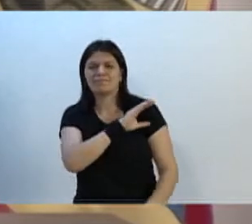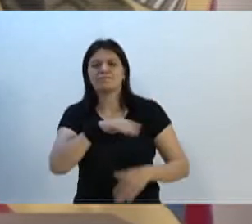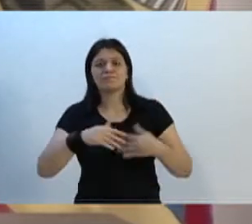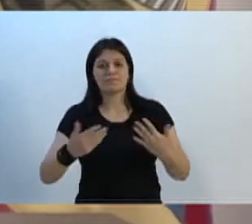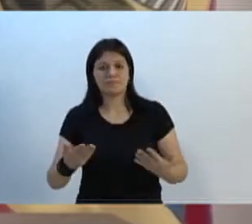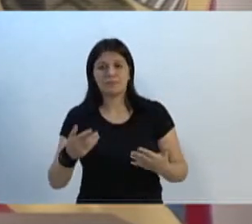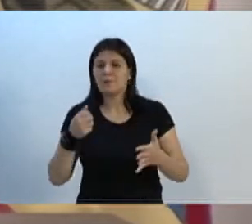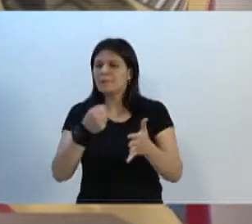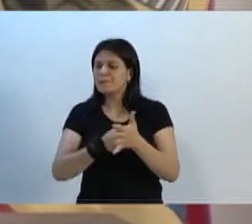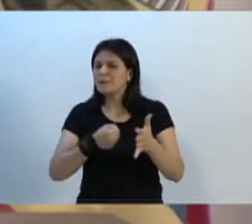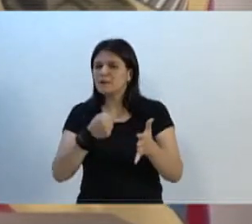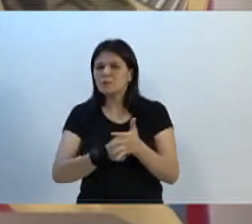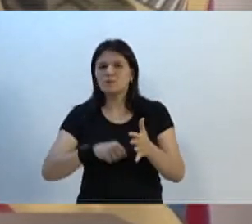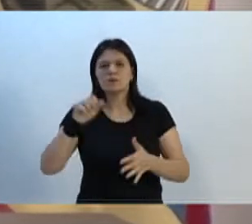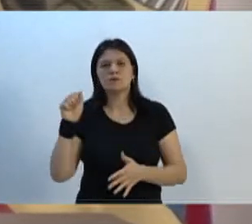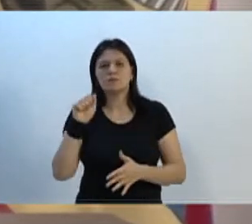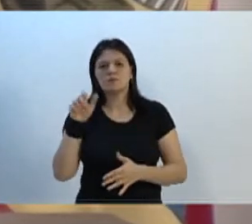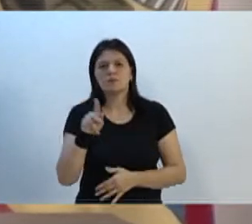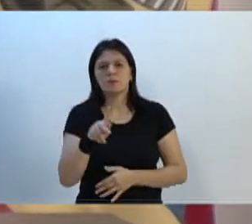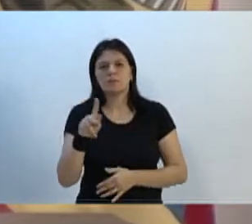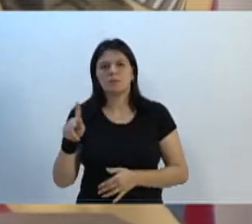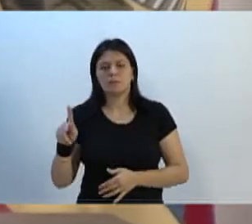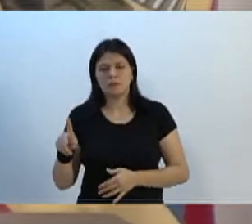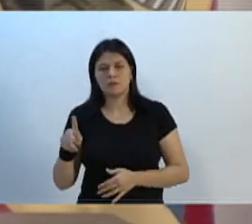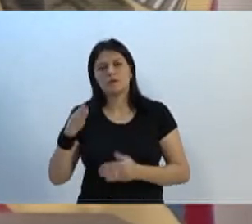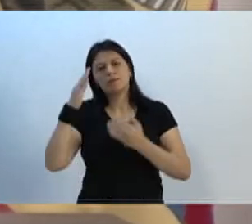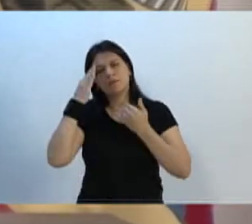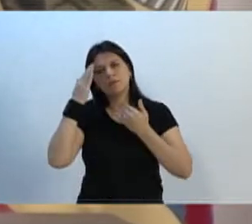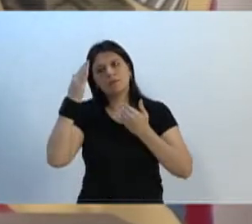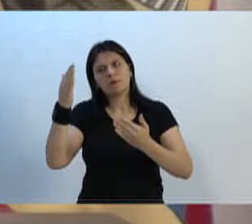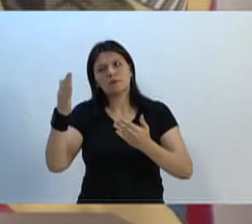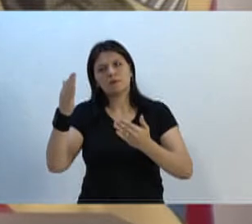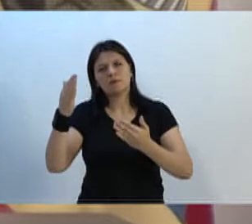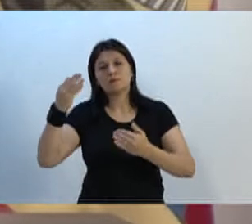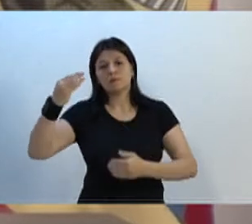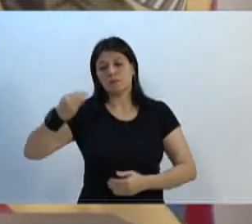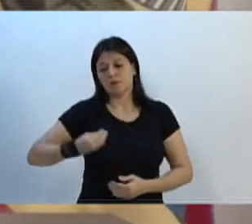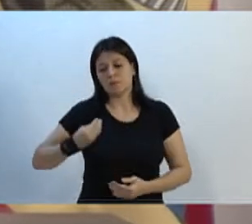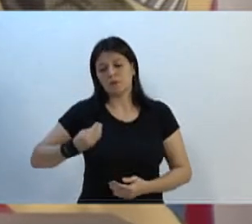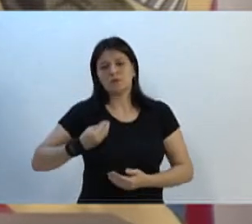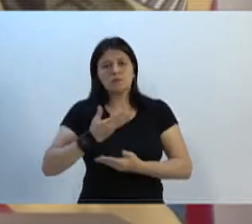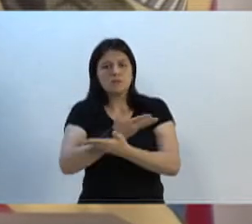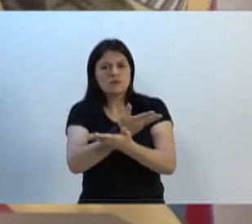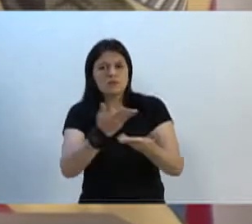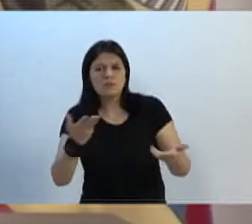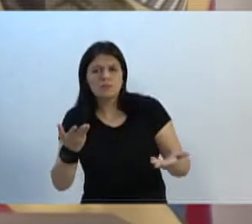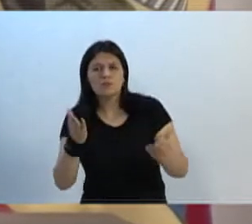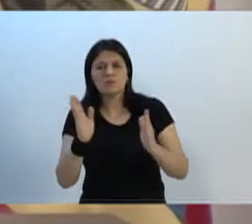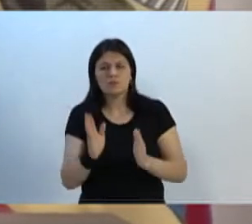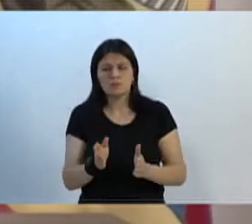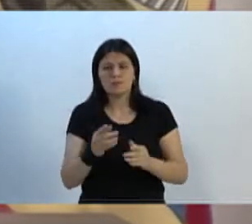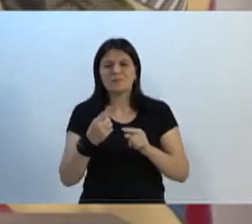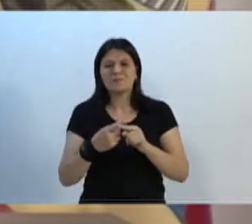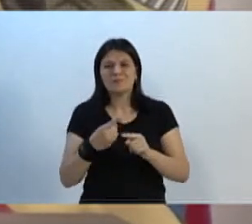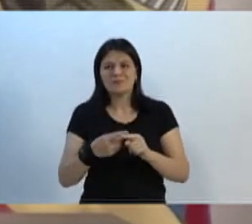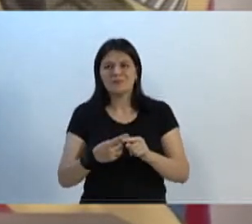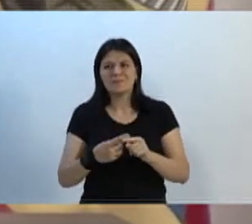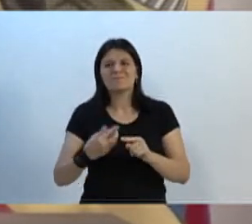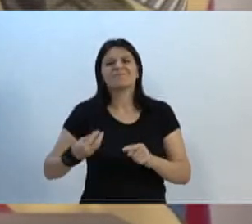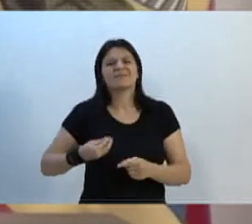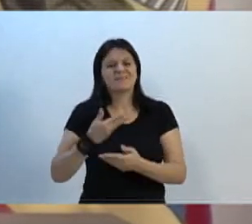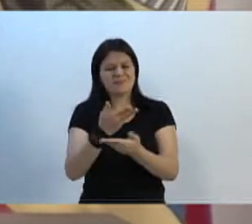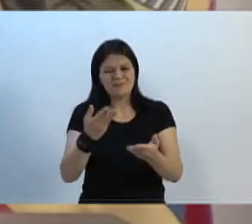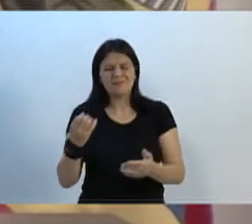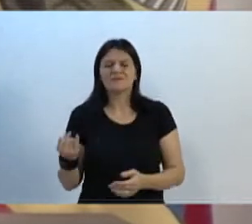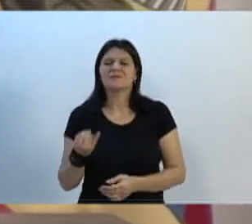é uma luta da Associação das apps eu agradeço a presença de todos que estão aqui porque a presença de vocês